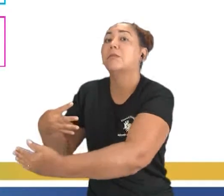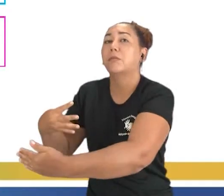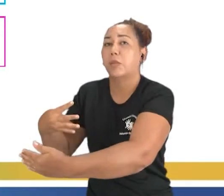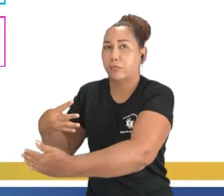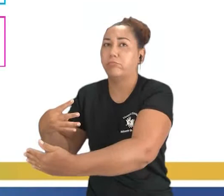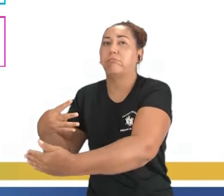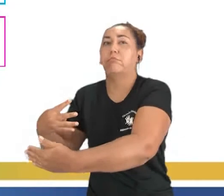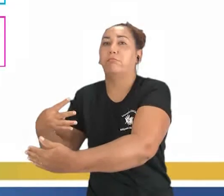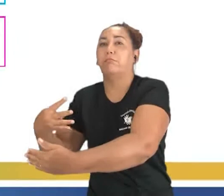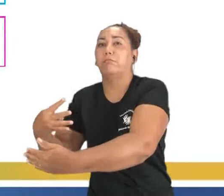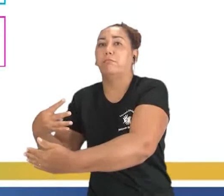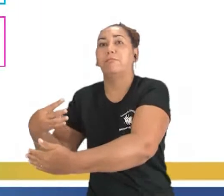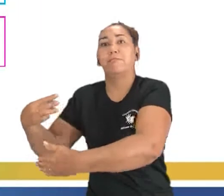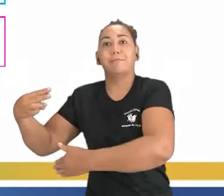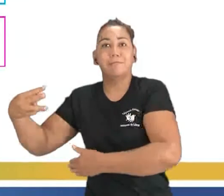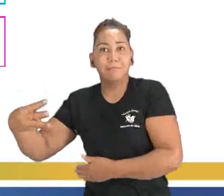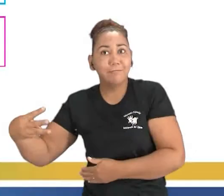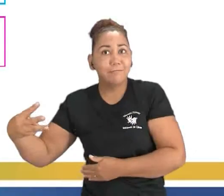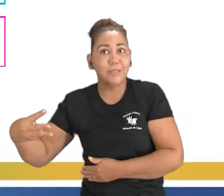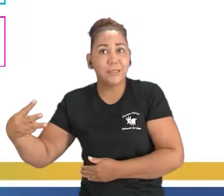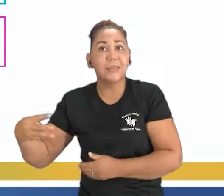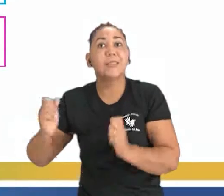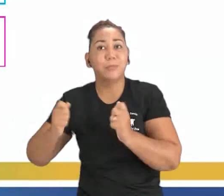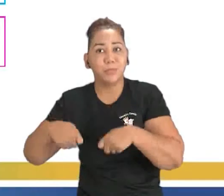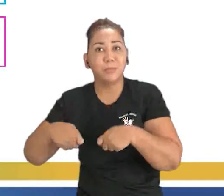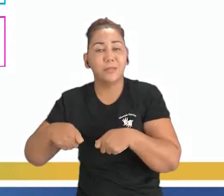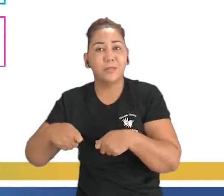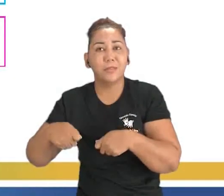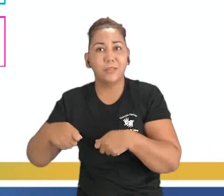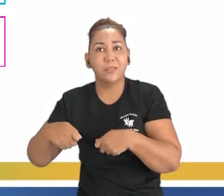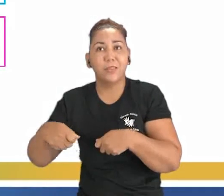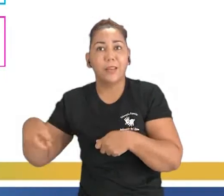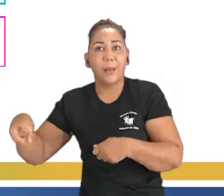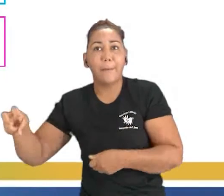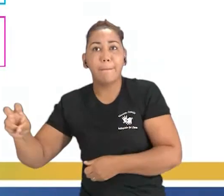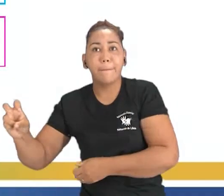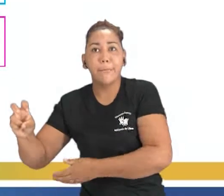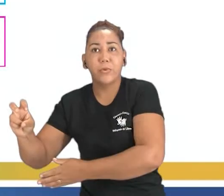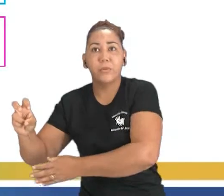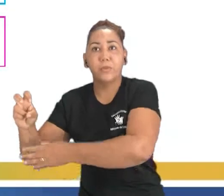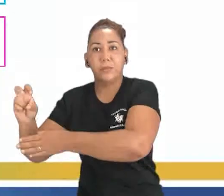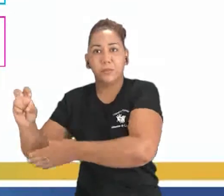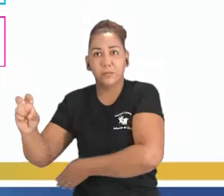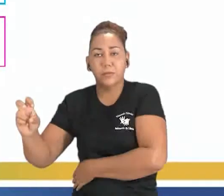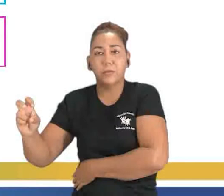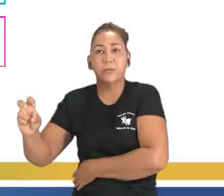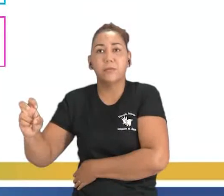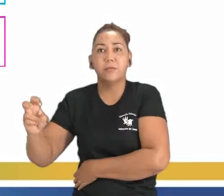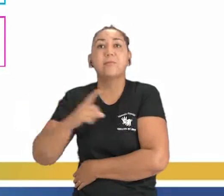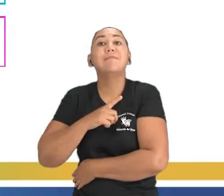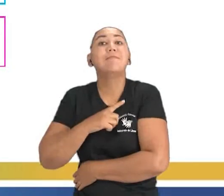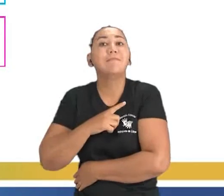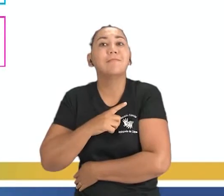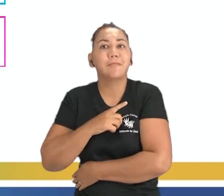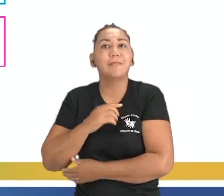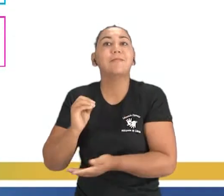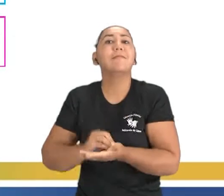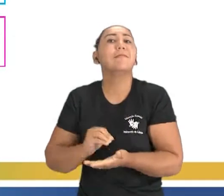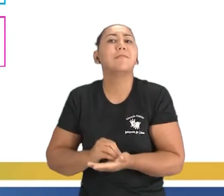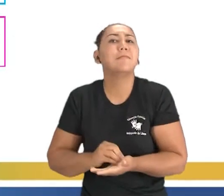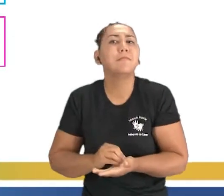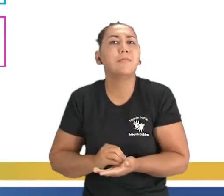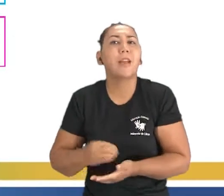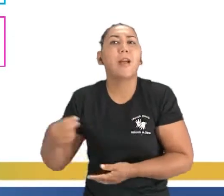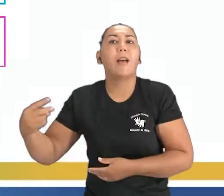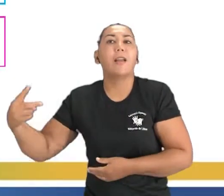vão nos restar apenas 3 possibilidades. Para o quinto lugar, nós ainda temos disponíveis, né,